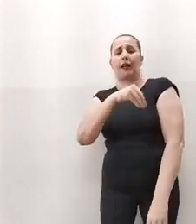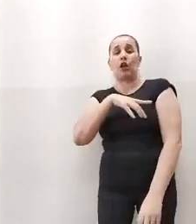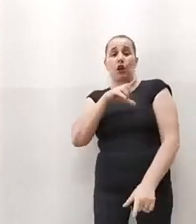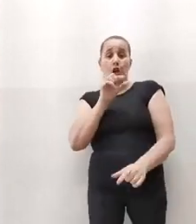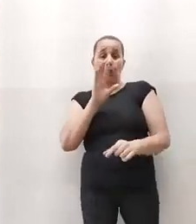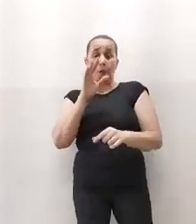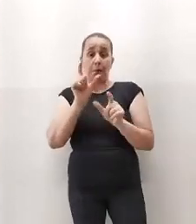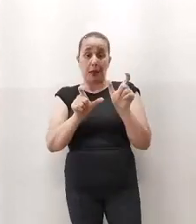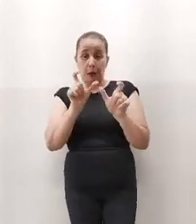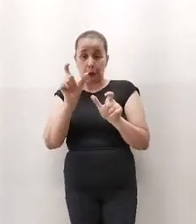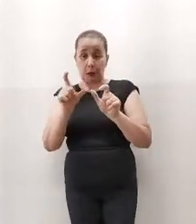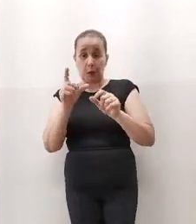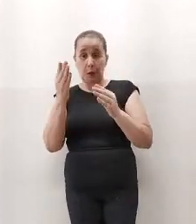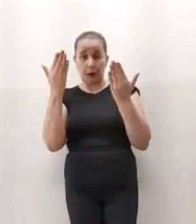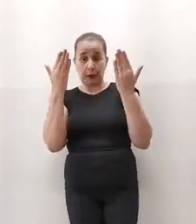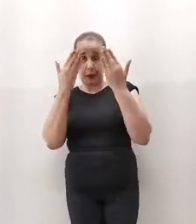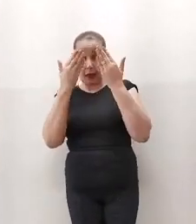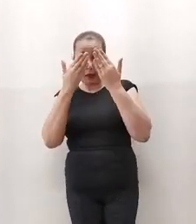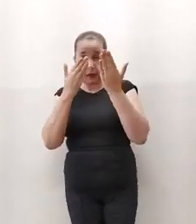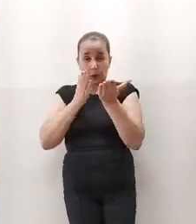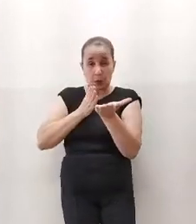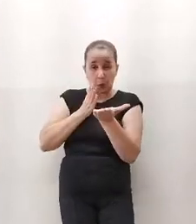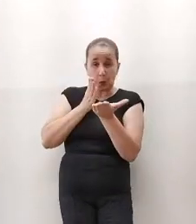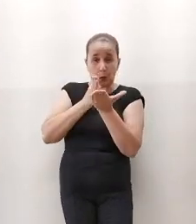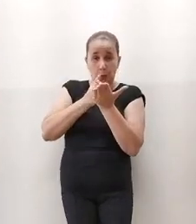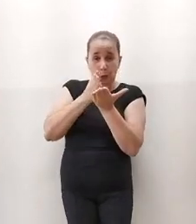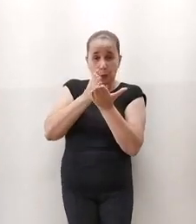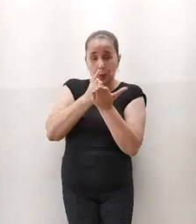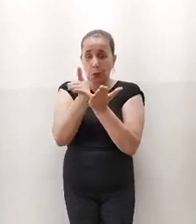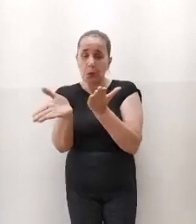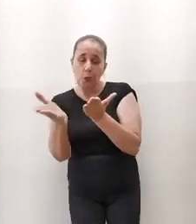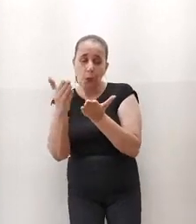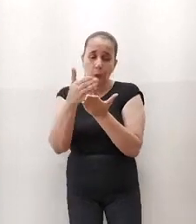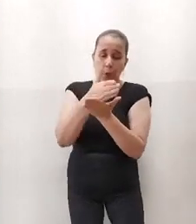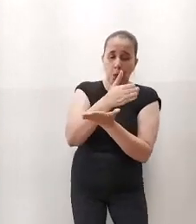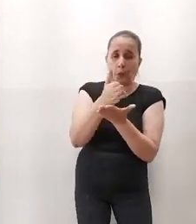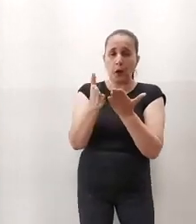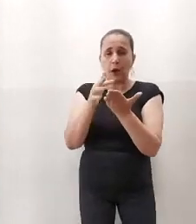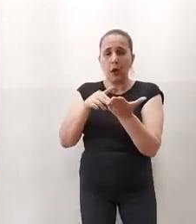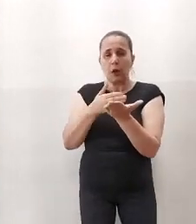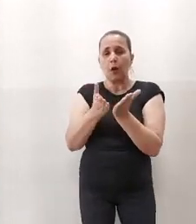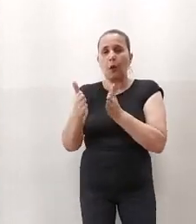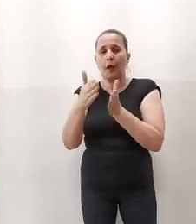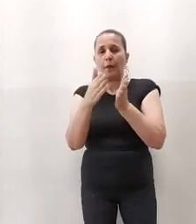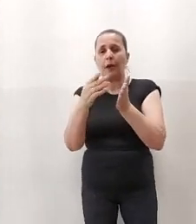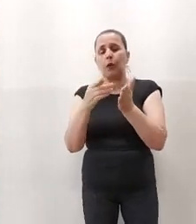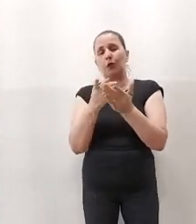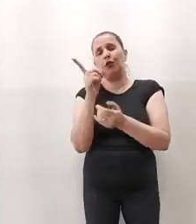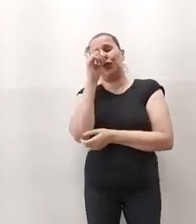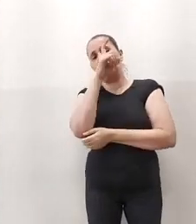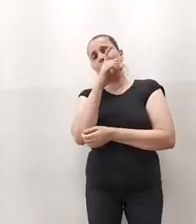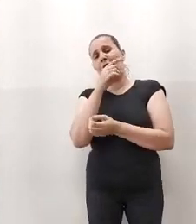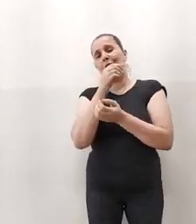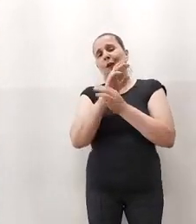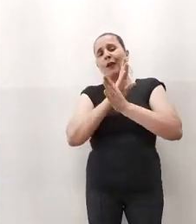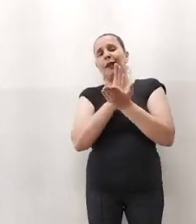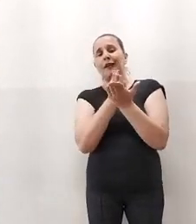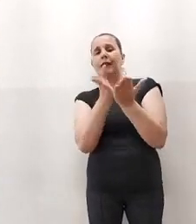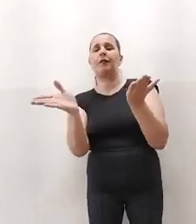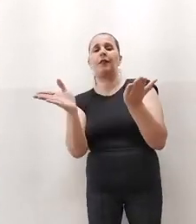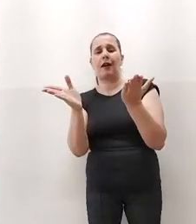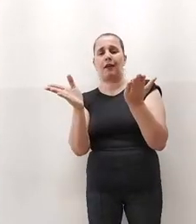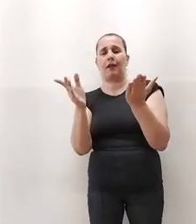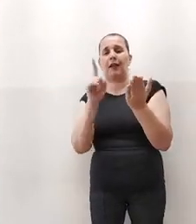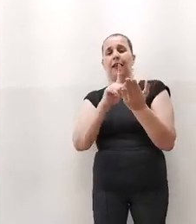que estão indicando um caminho que, muitas vezes, não é o caminho que Deus tem para nós.